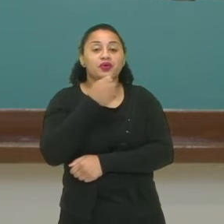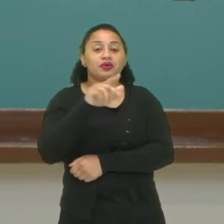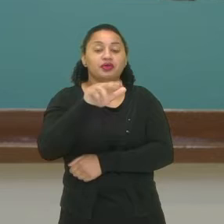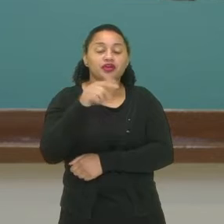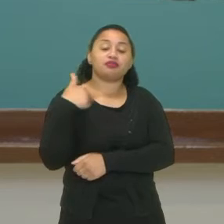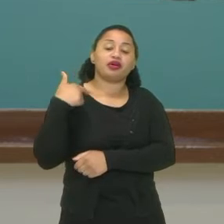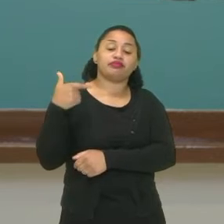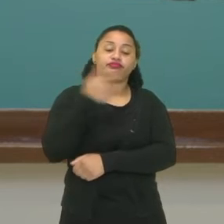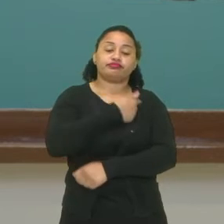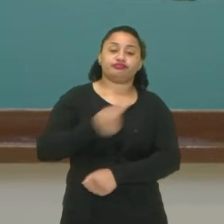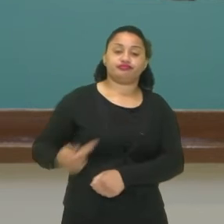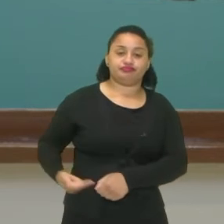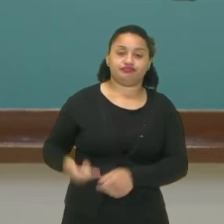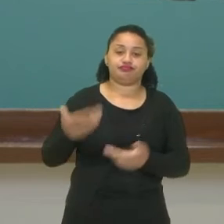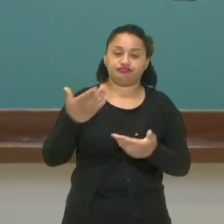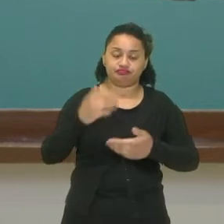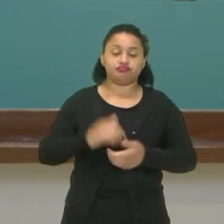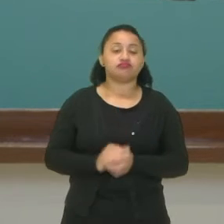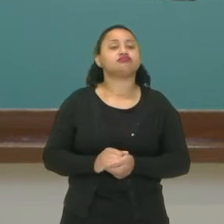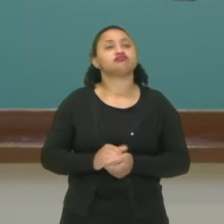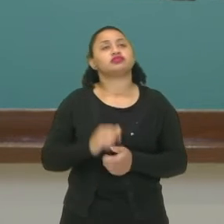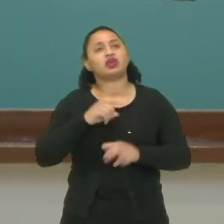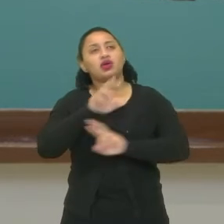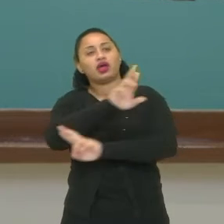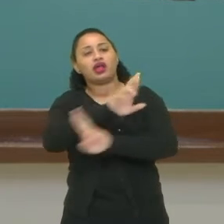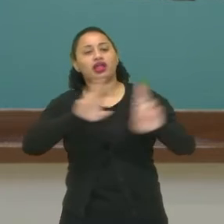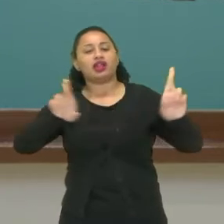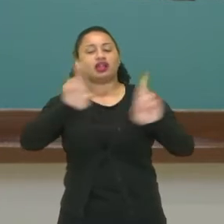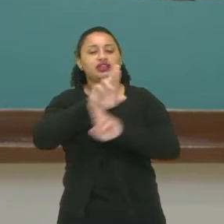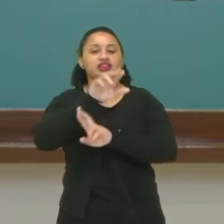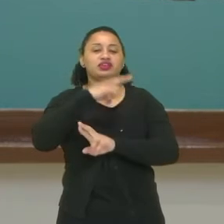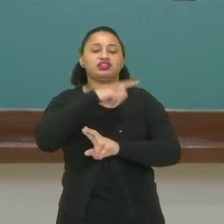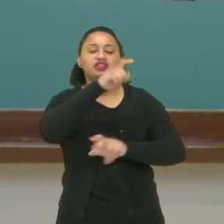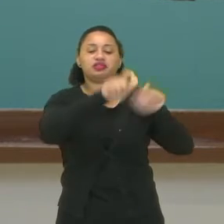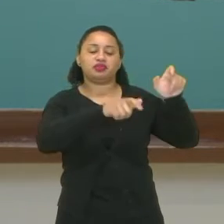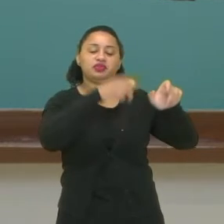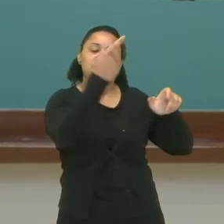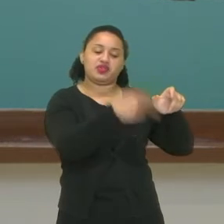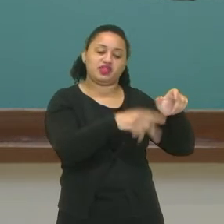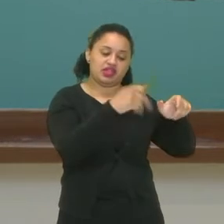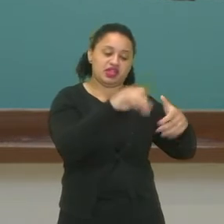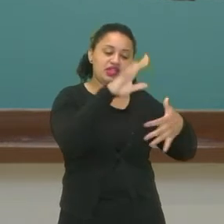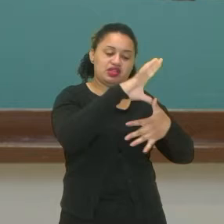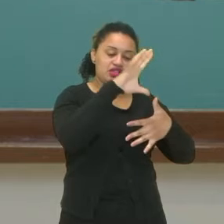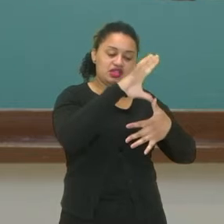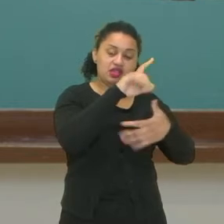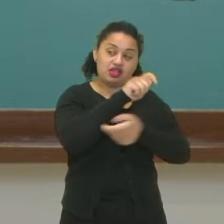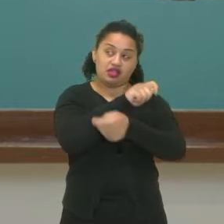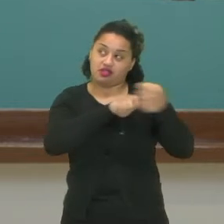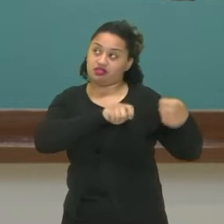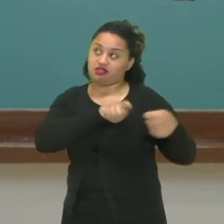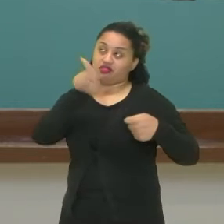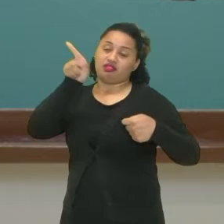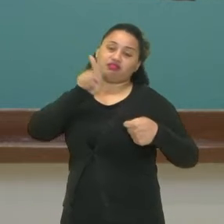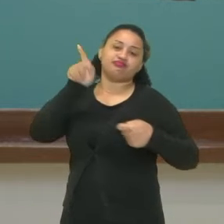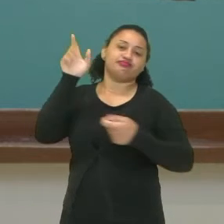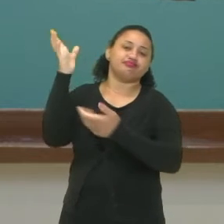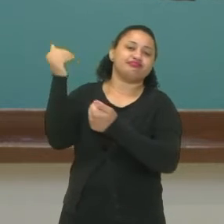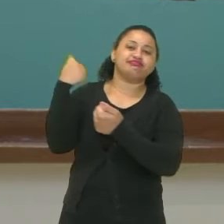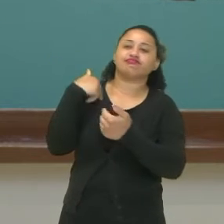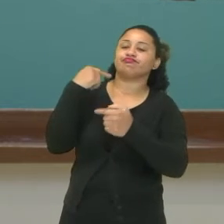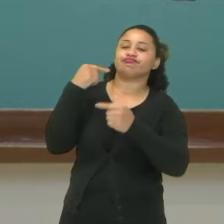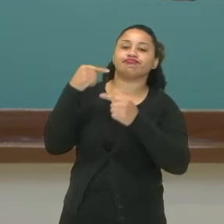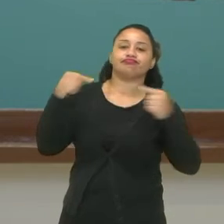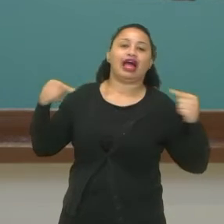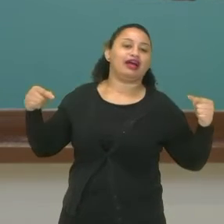que existia entre os chapetones, os crioulos que viviam aqui na América, com a administração metropolitana, ela se